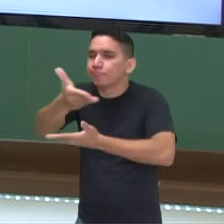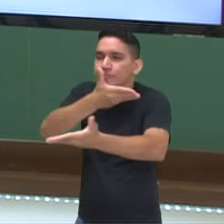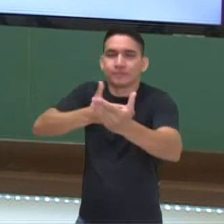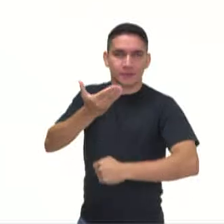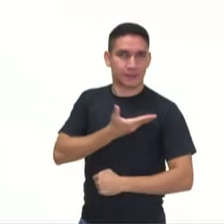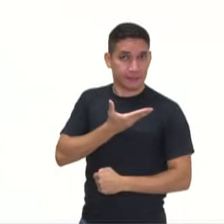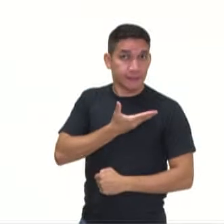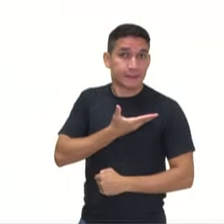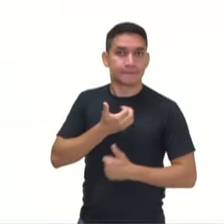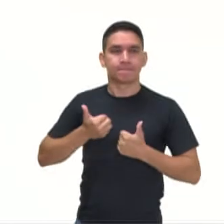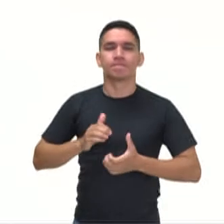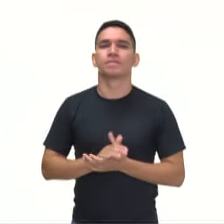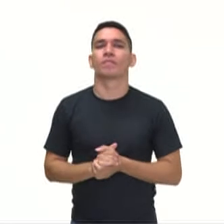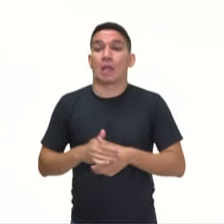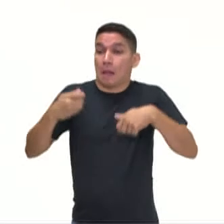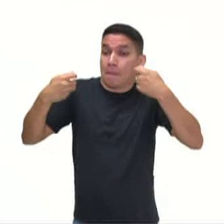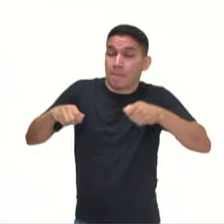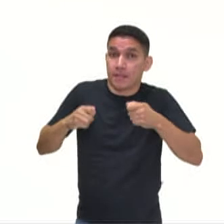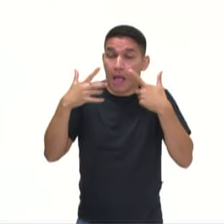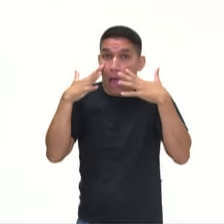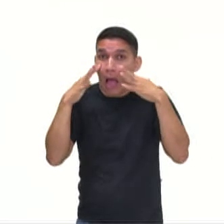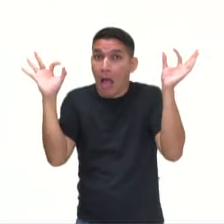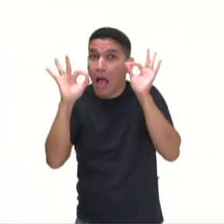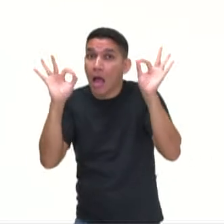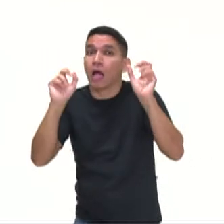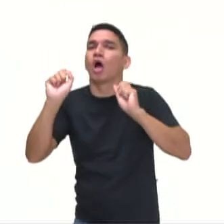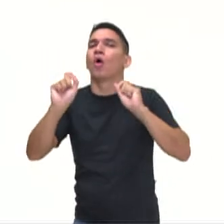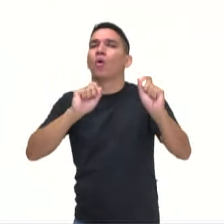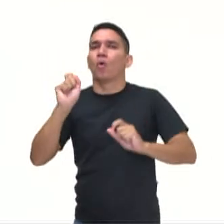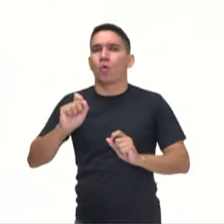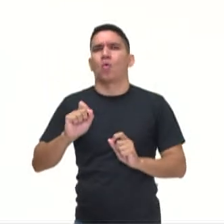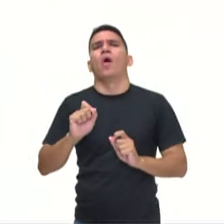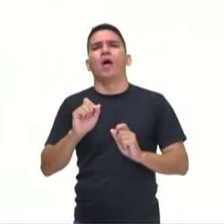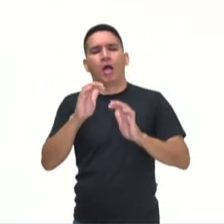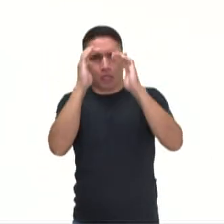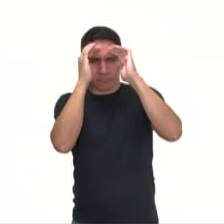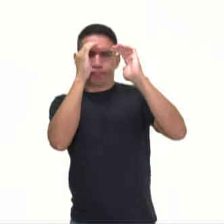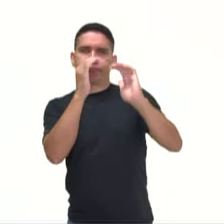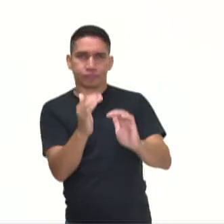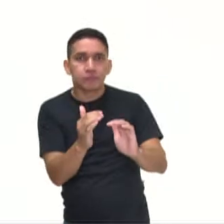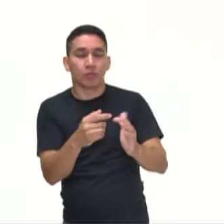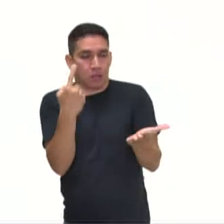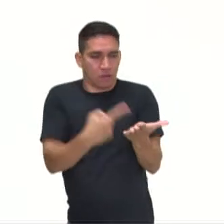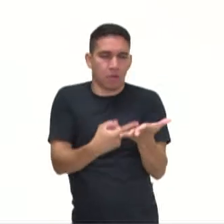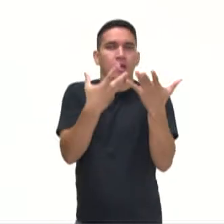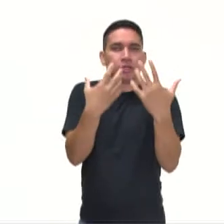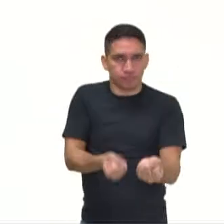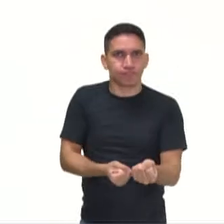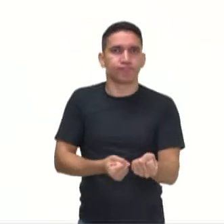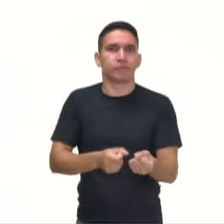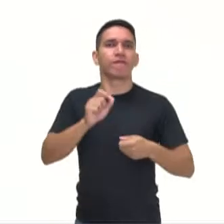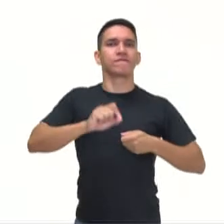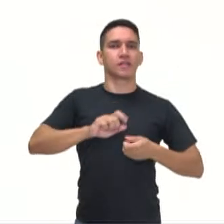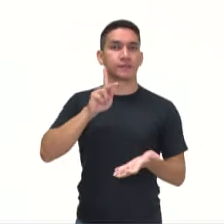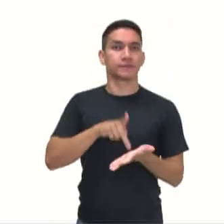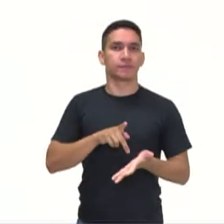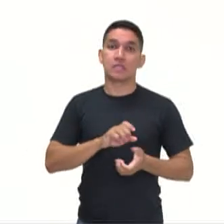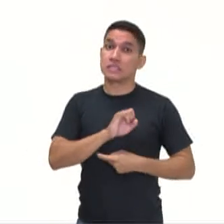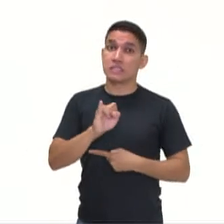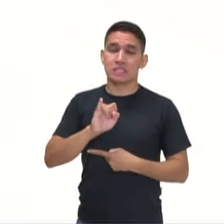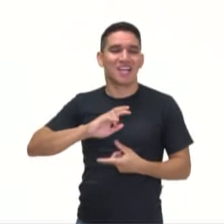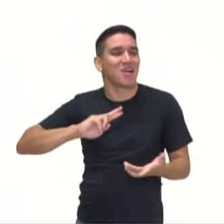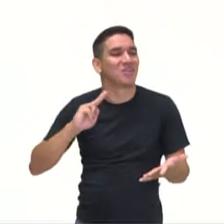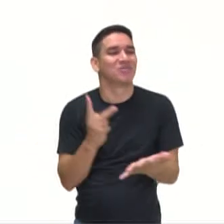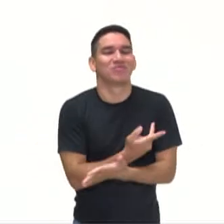colegas, né? Precisamos ter atenção e cumprir com os nossos compromissos. Na possibilidade de não cumprir